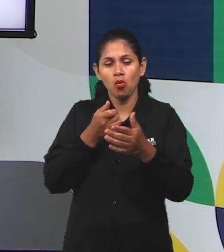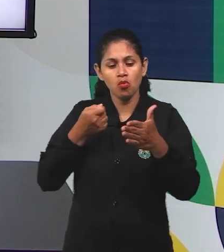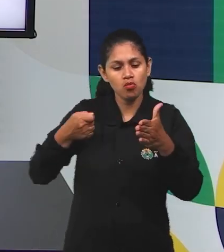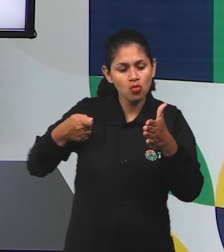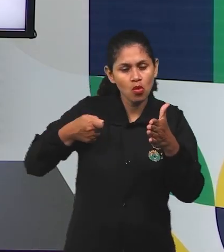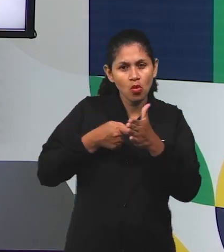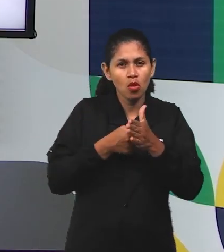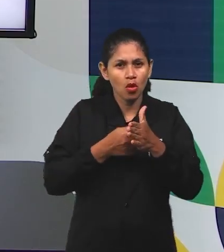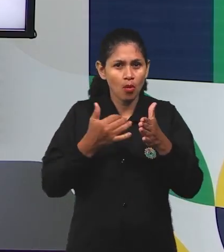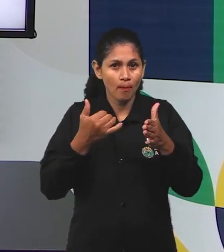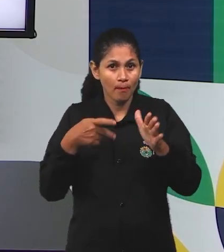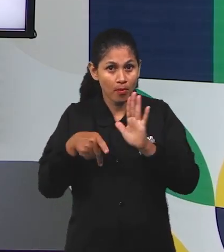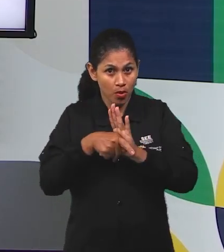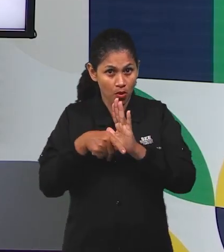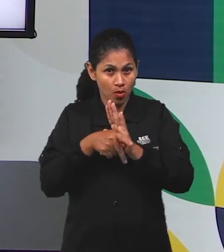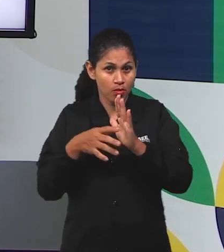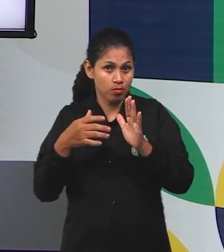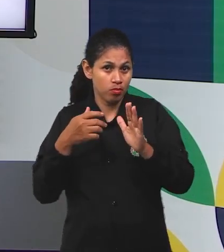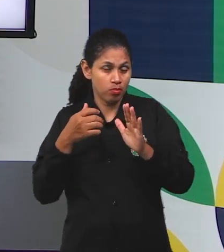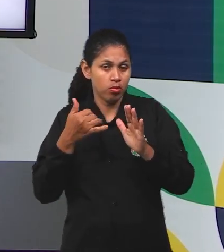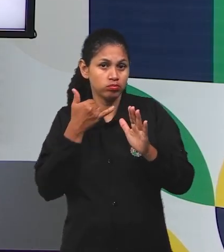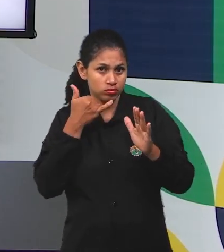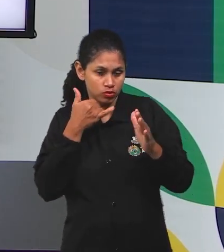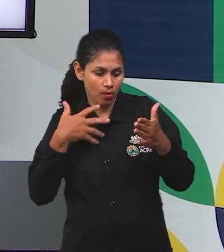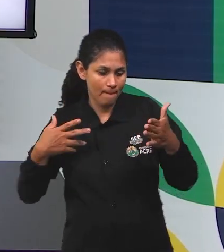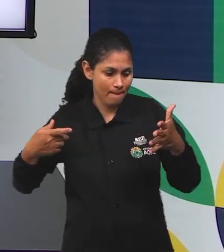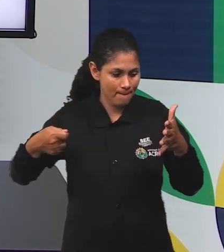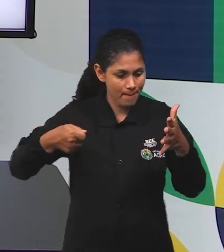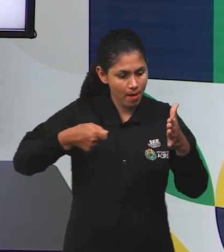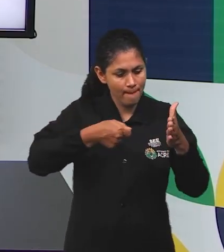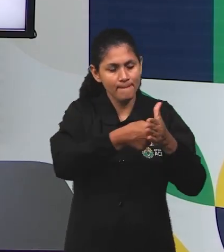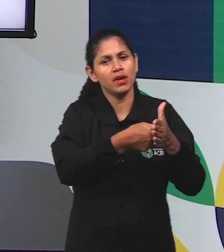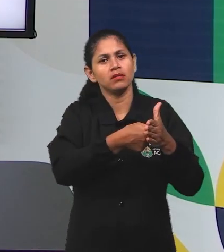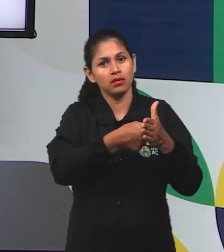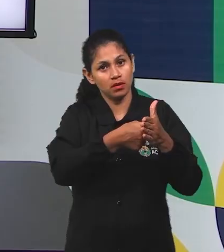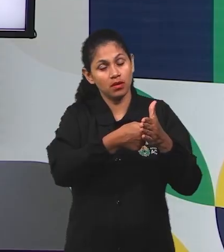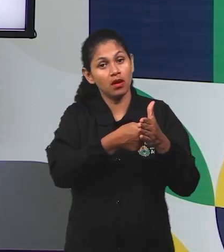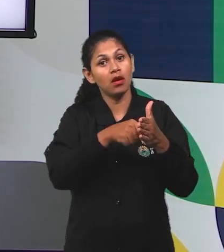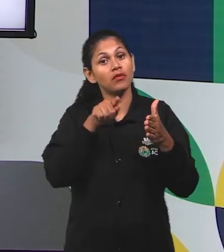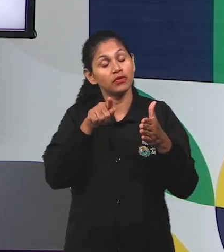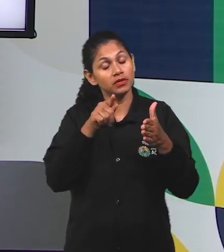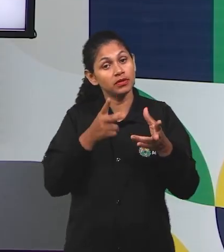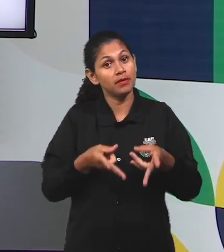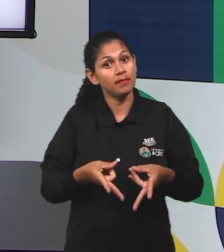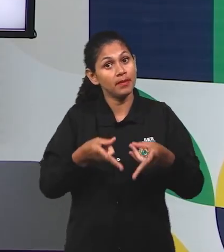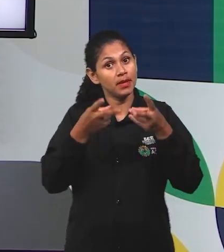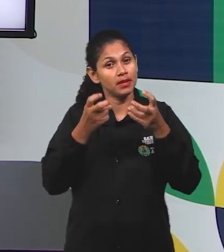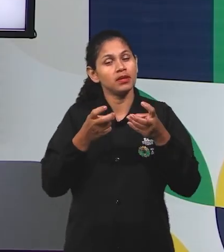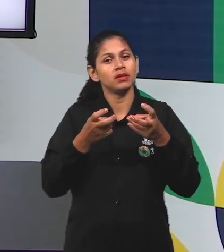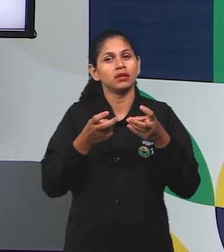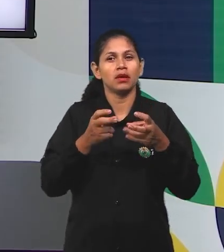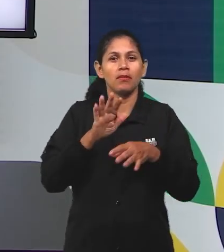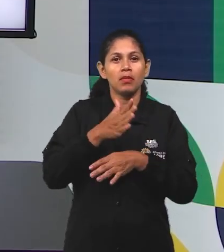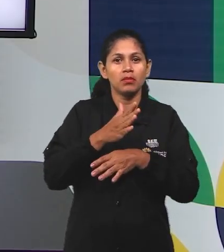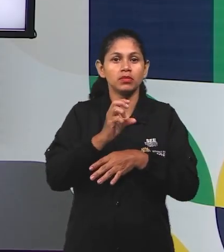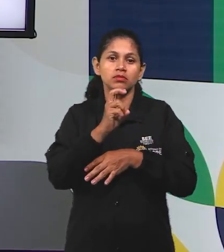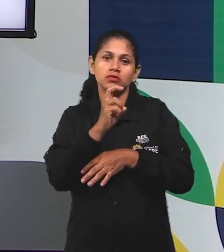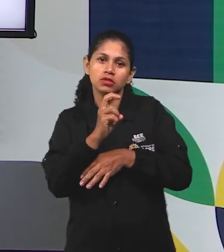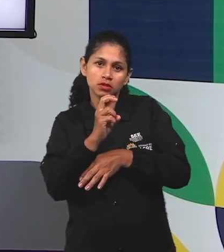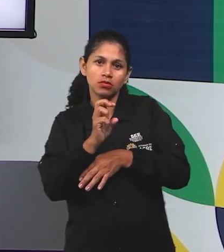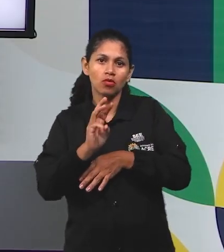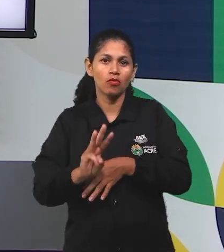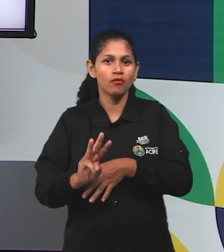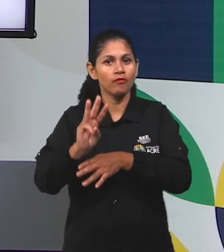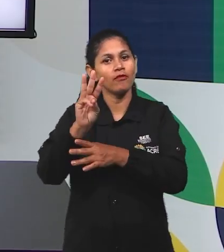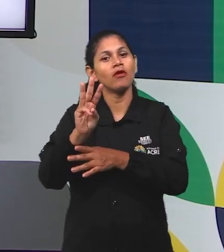você vai ver essas informações lá. A potência dada em watts, você vai ver a voltagem, que geralmente é 5 volts, e você vai